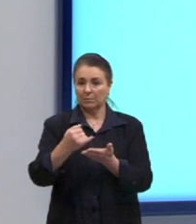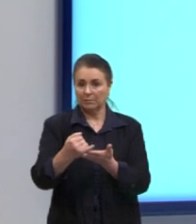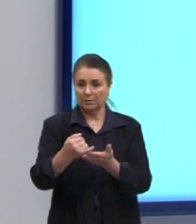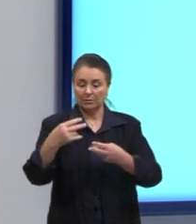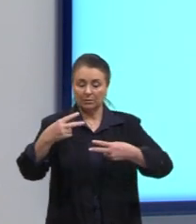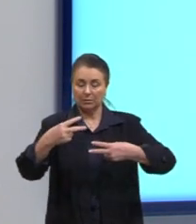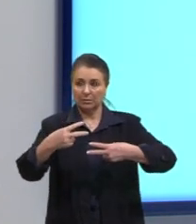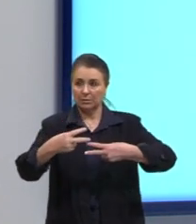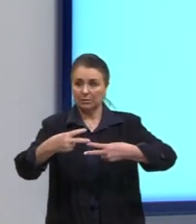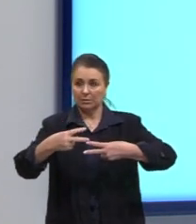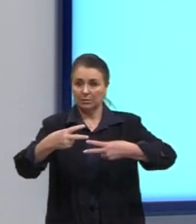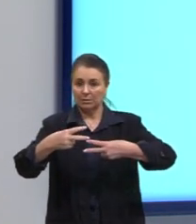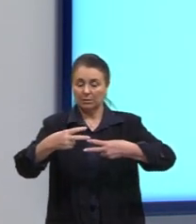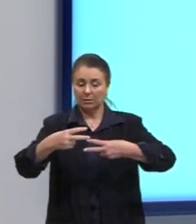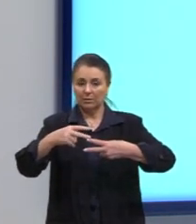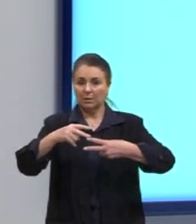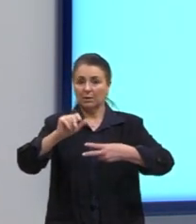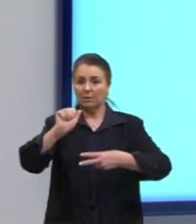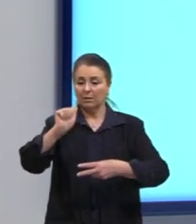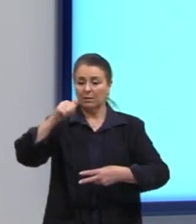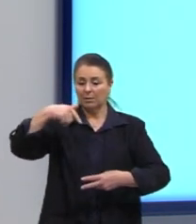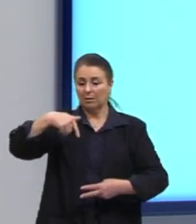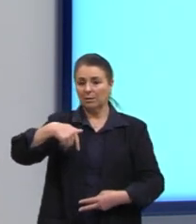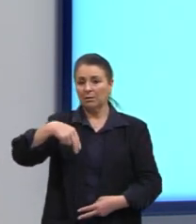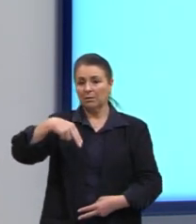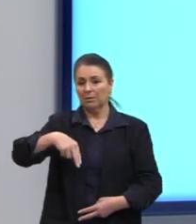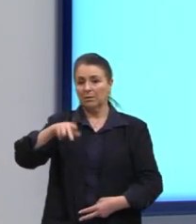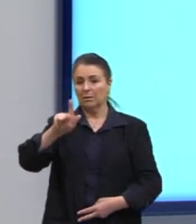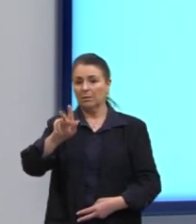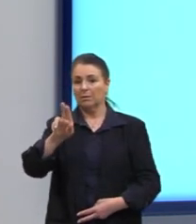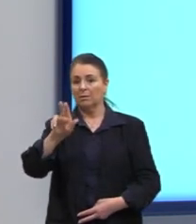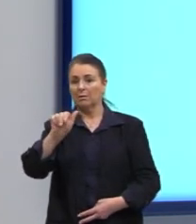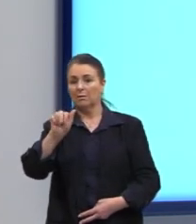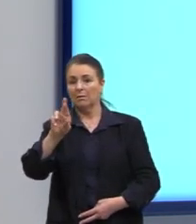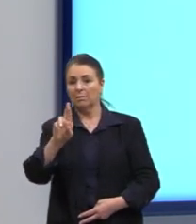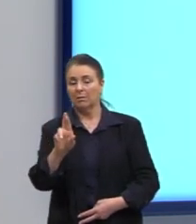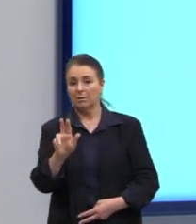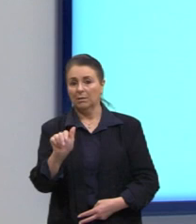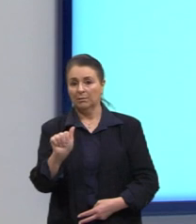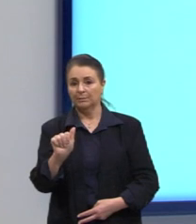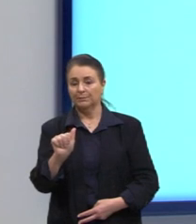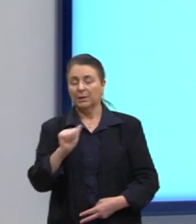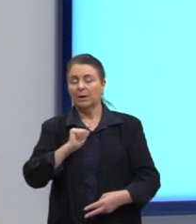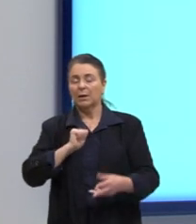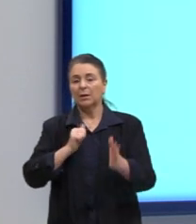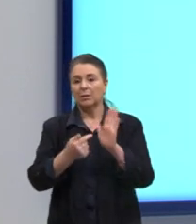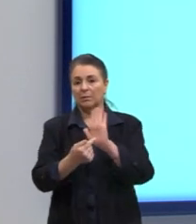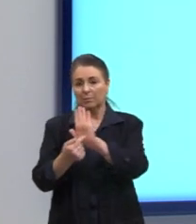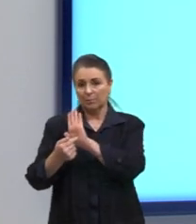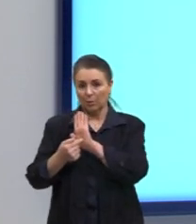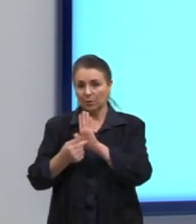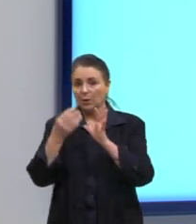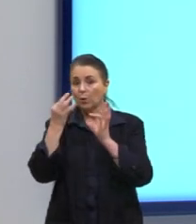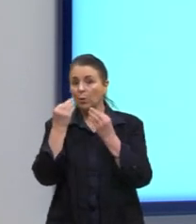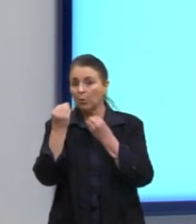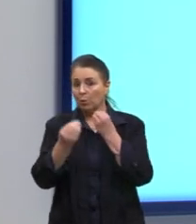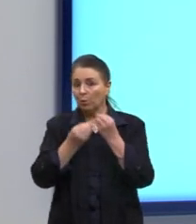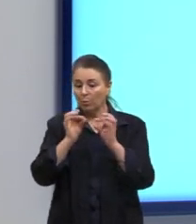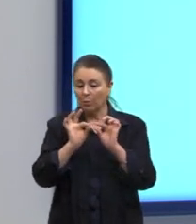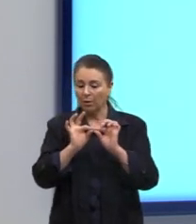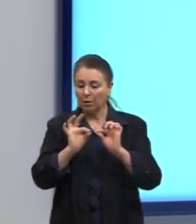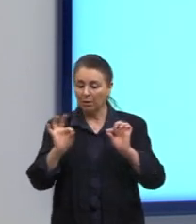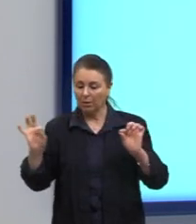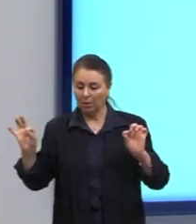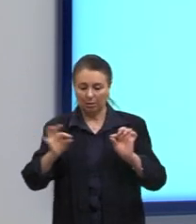coeficiente angular ele nos diz muito sobre o comportamento da nossa reta Porque a partir